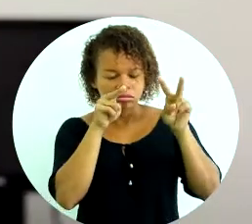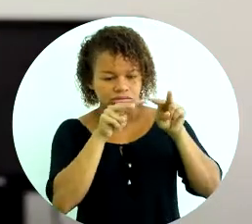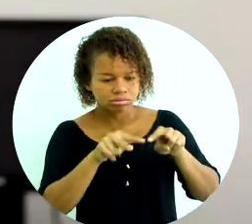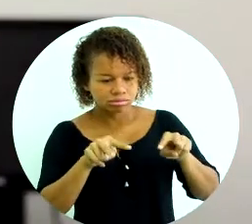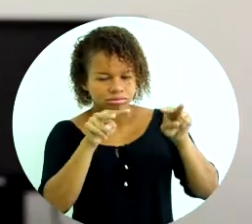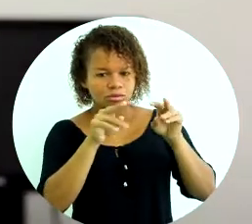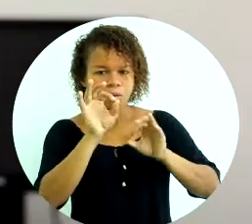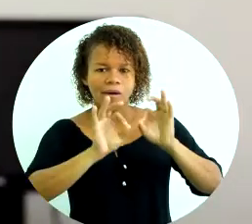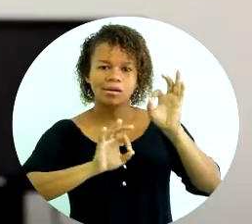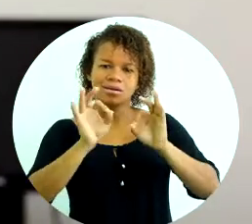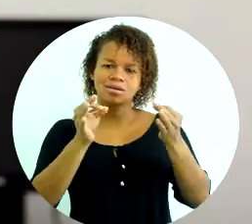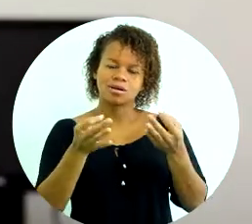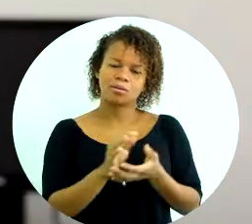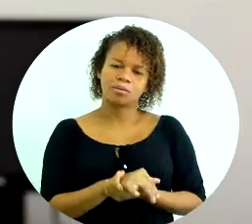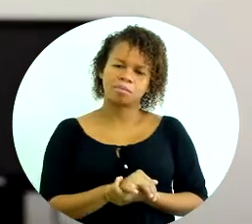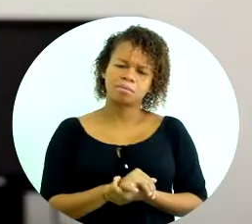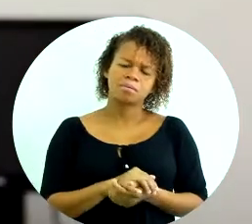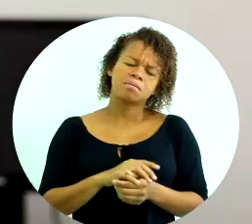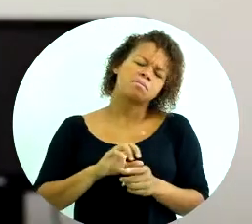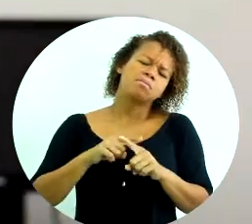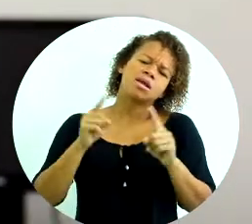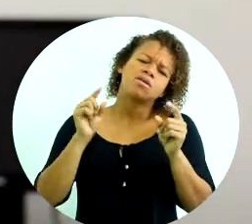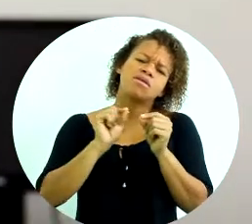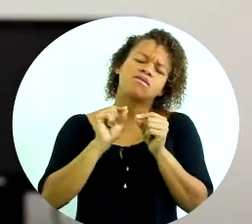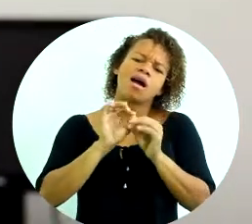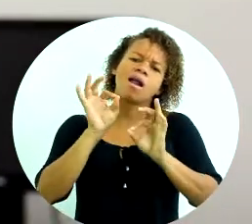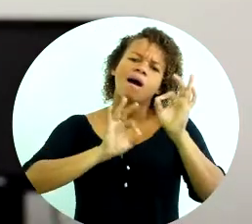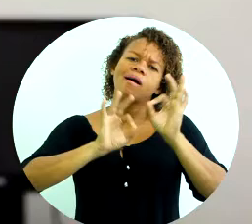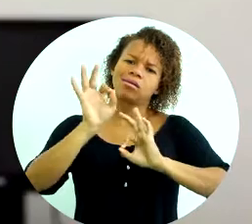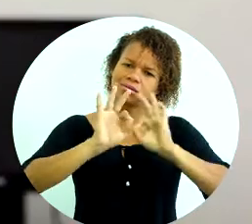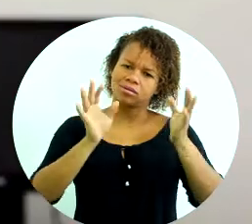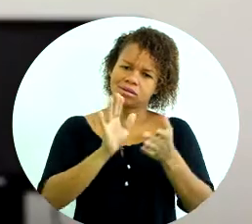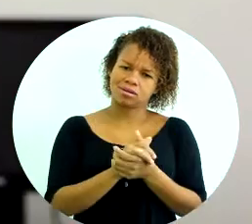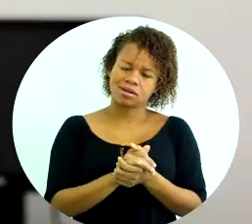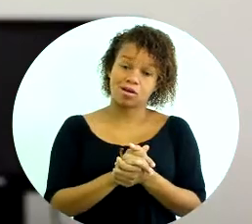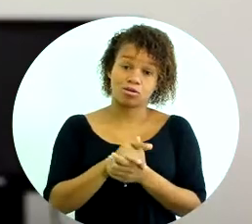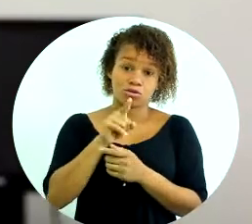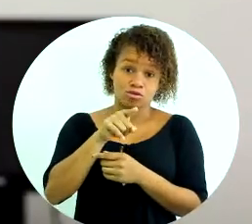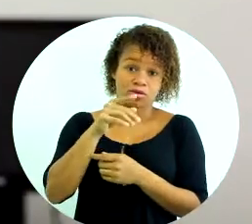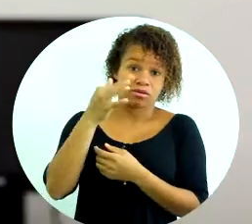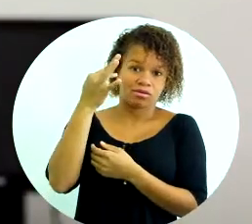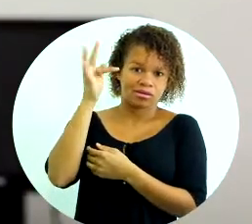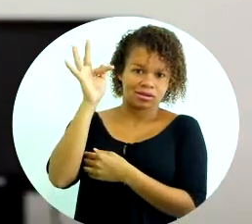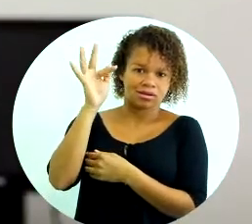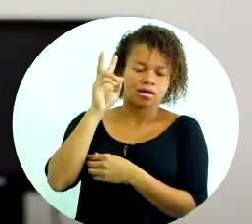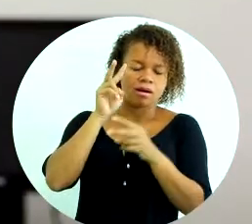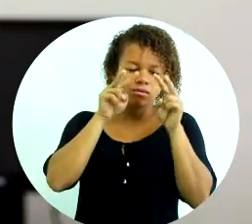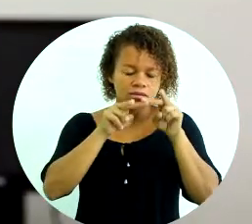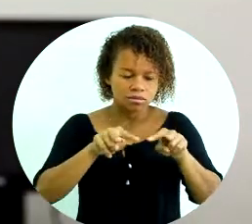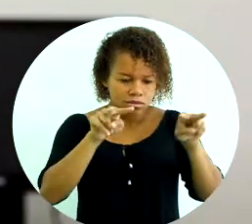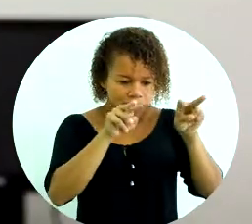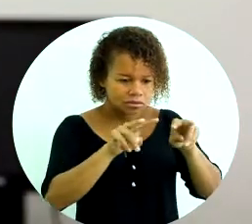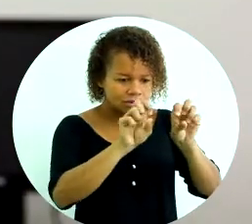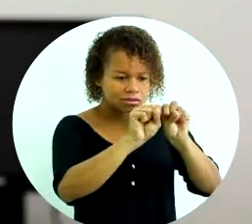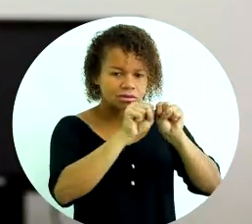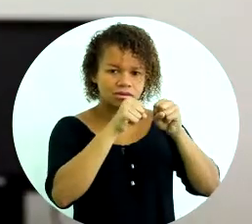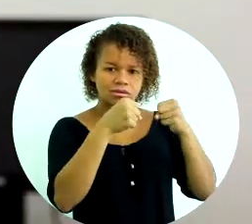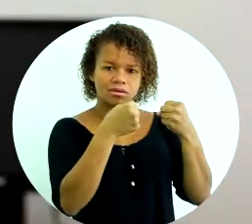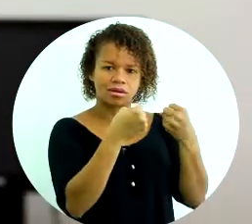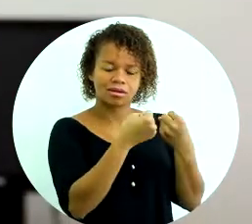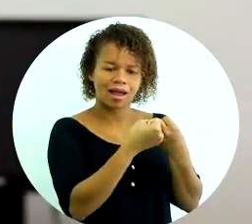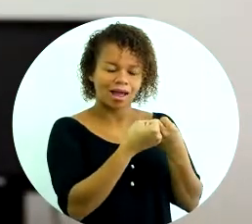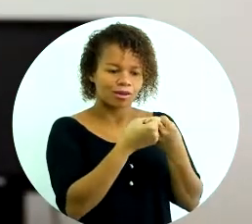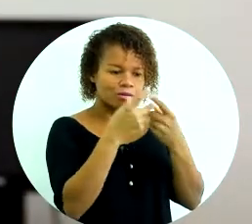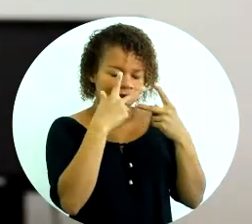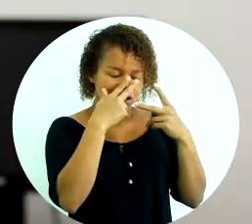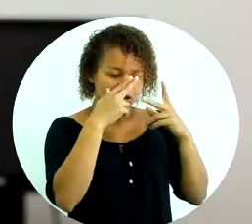como funcionalismo. Mas o que fala o funcionalismo? O funcionalismo de Durkheim observa a sociedade